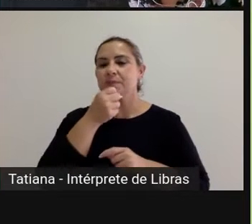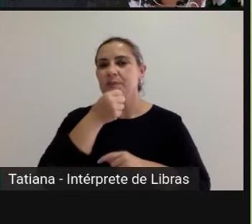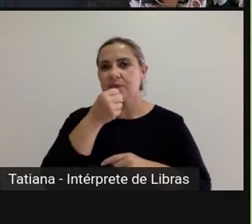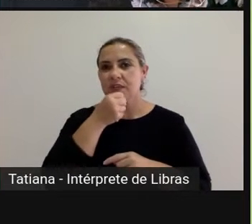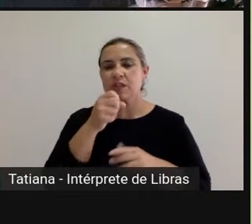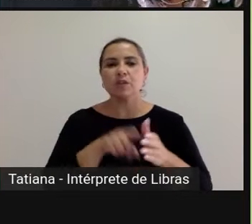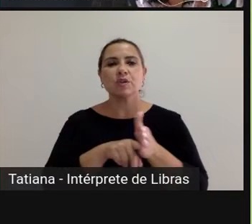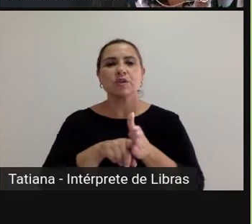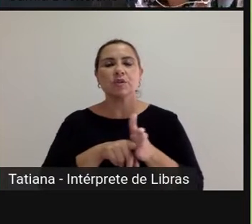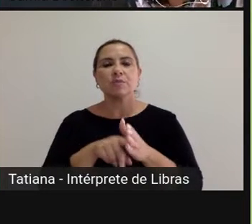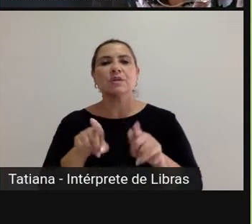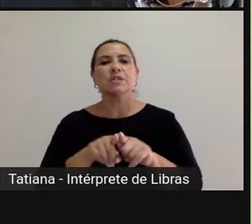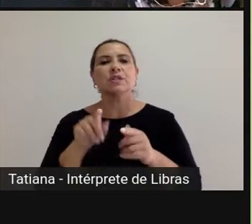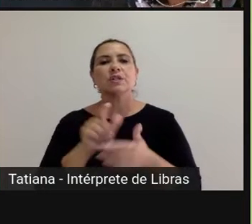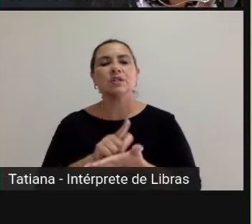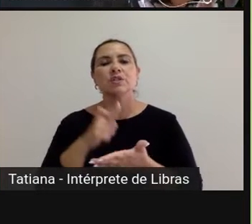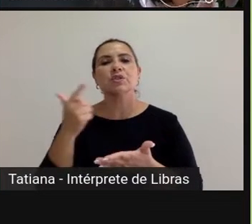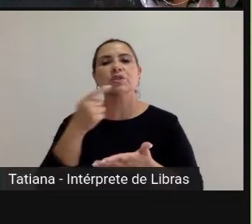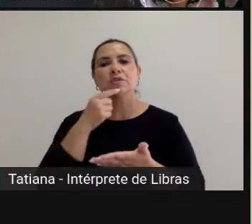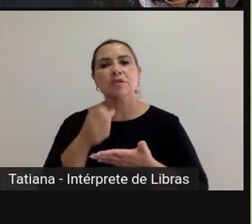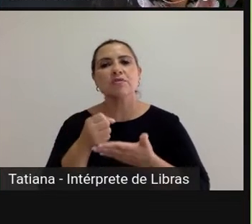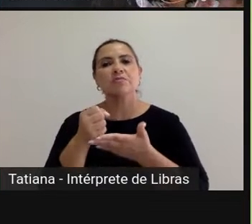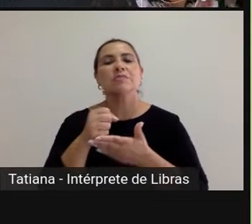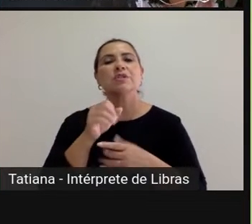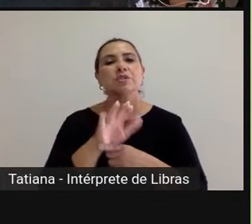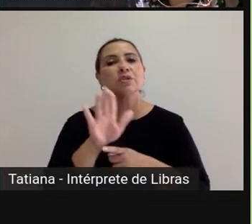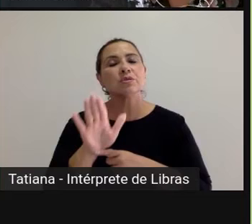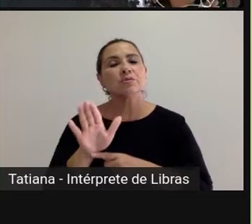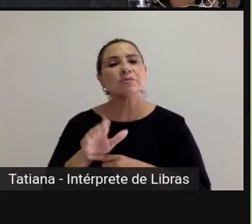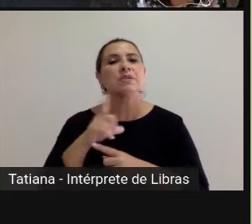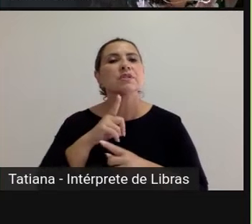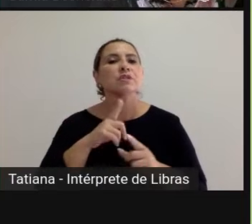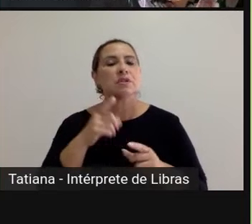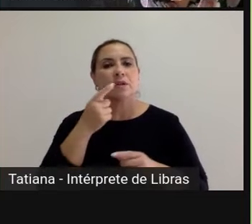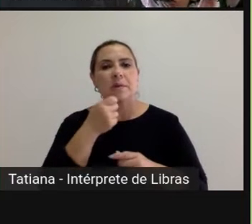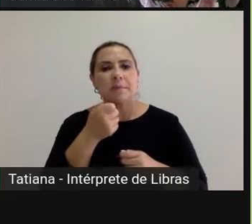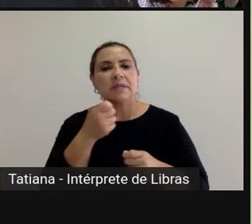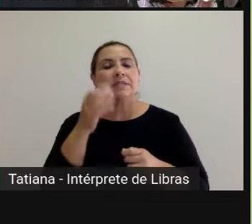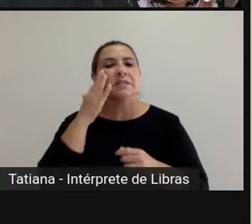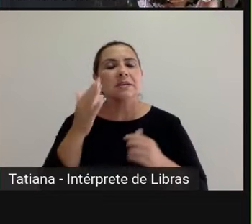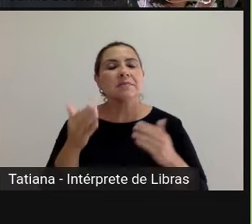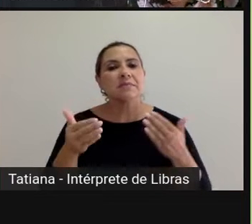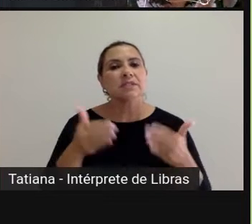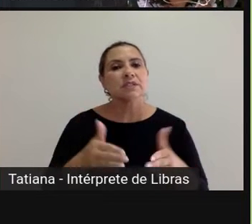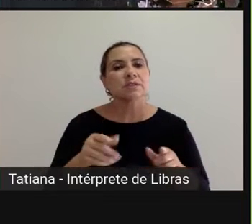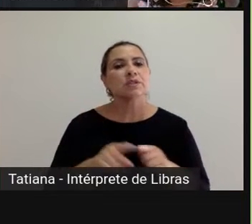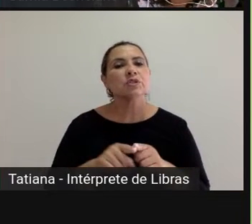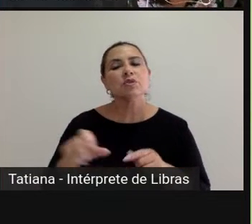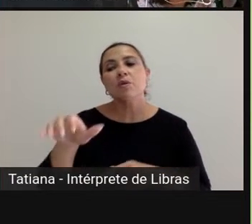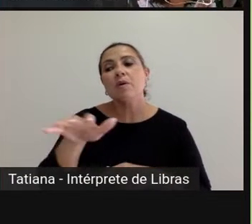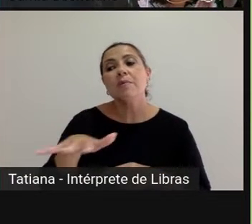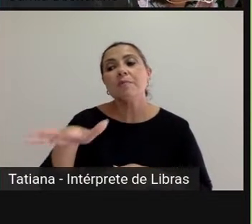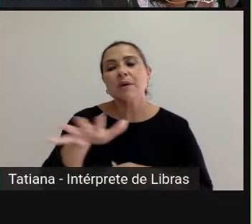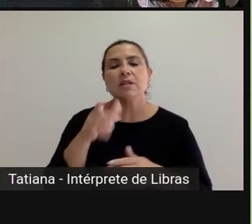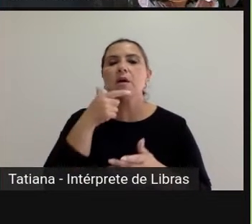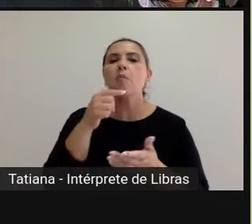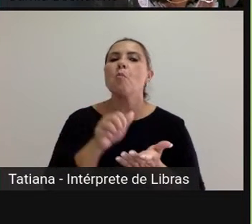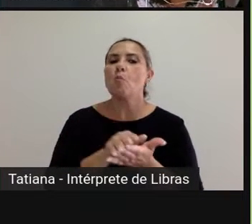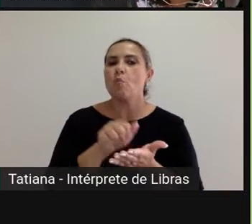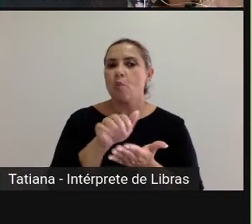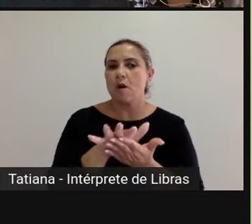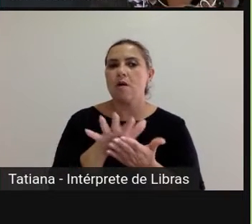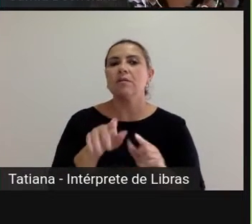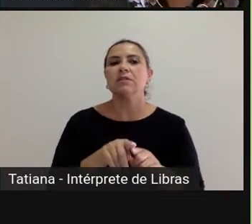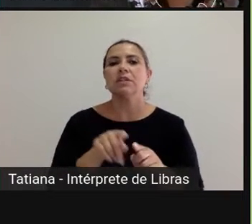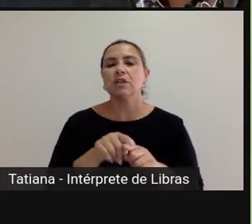tanto com jornalistas quanto assessores de alguns mandatos, tenho feito observação participante e um diário de campo, ou seja, eu tenho anotado e feito